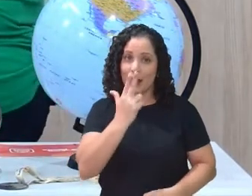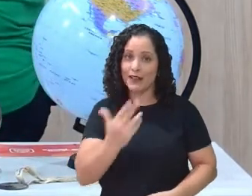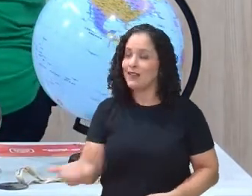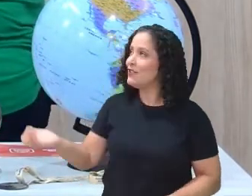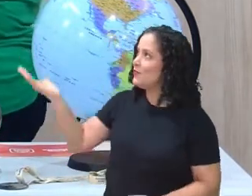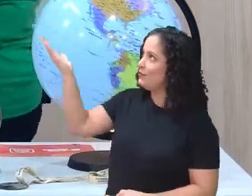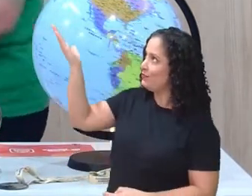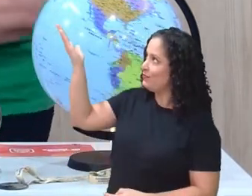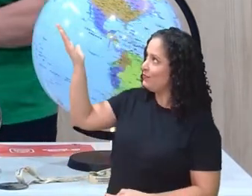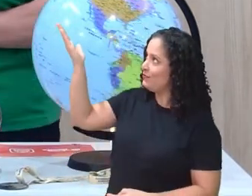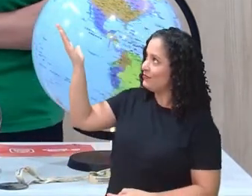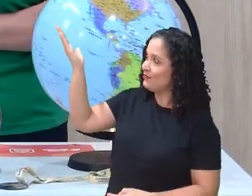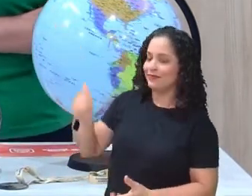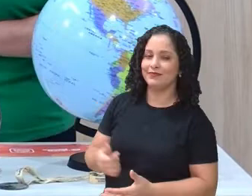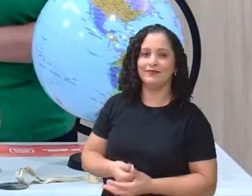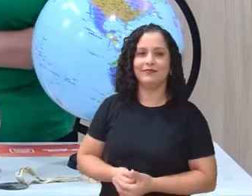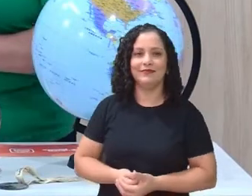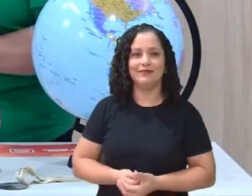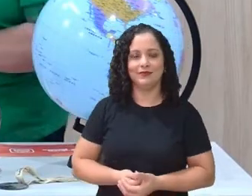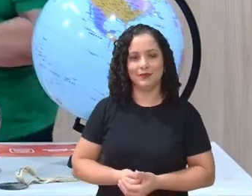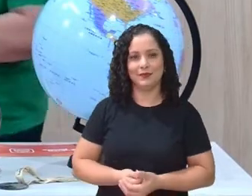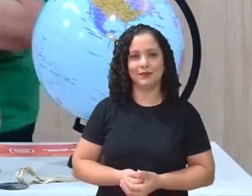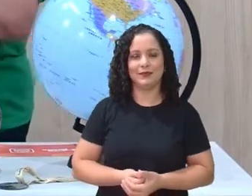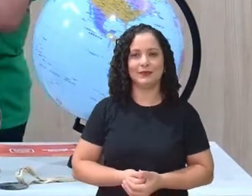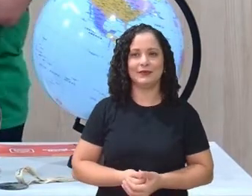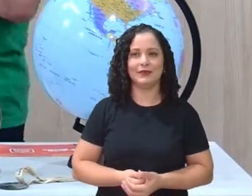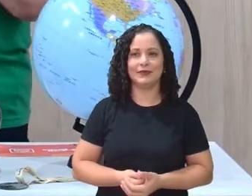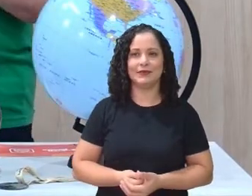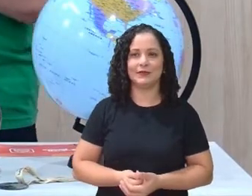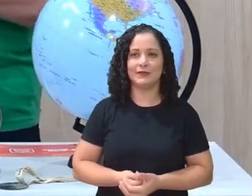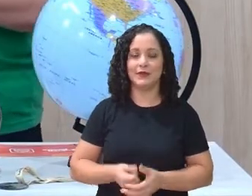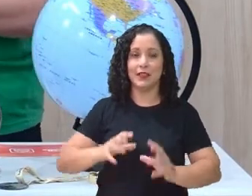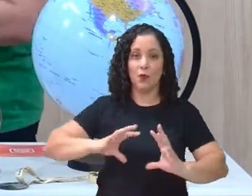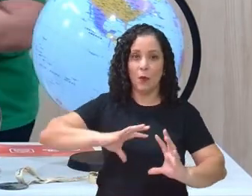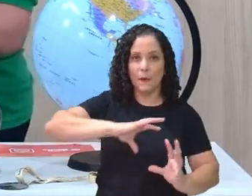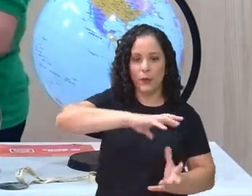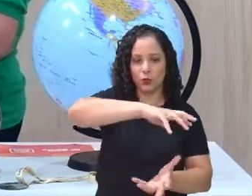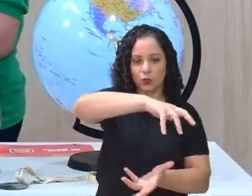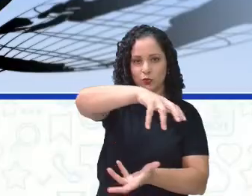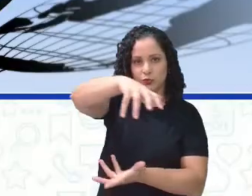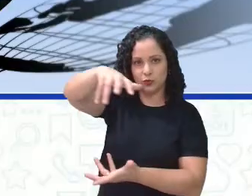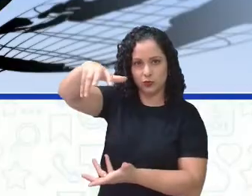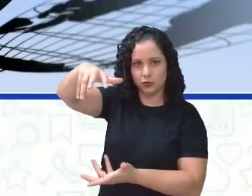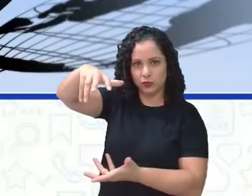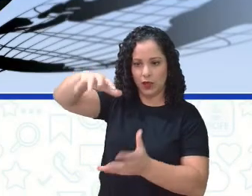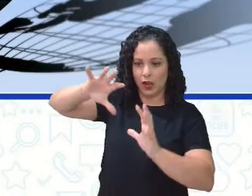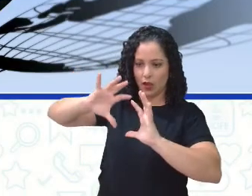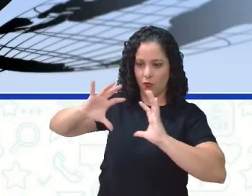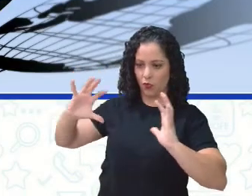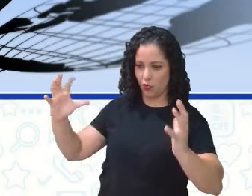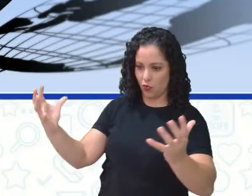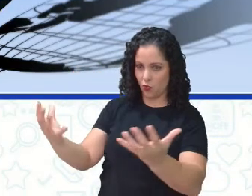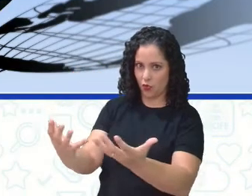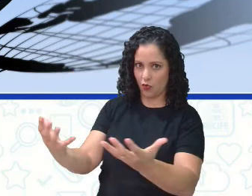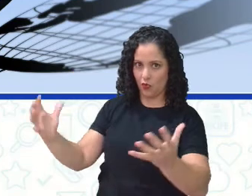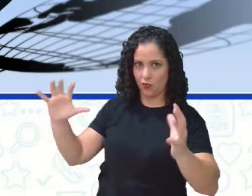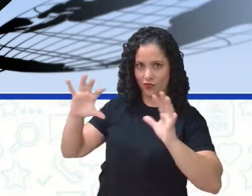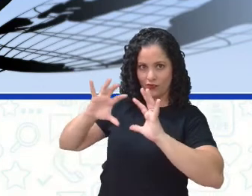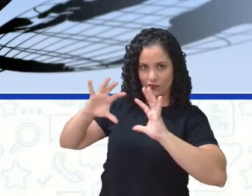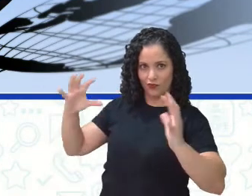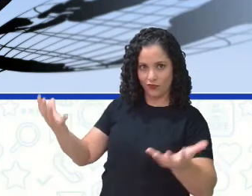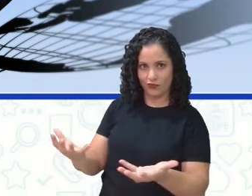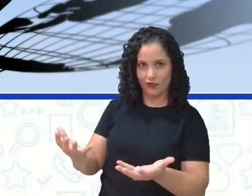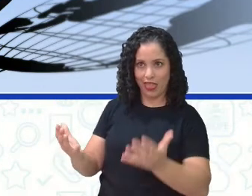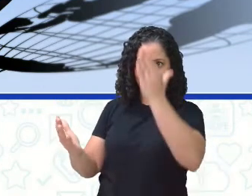vendo? Então, já que a Terra, né, ela é geóide, não teria como a gente marcar essa Terra aí em